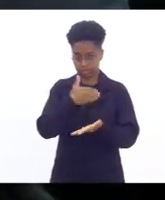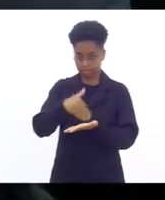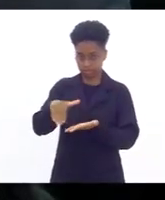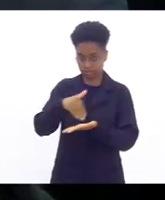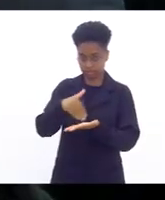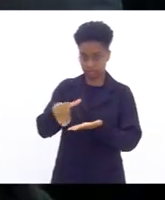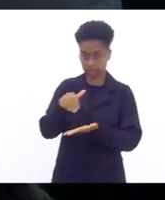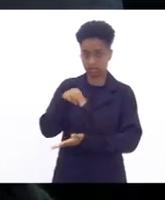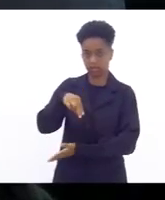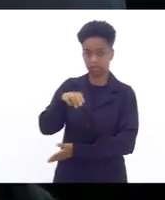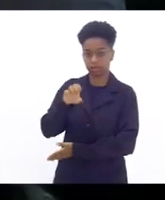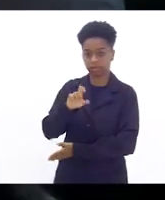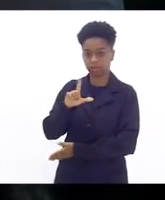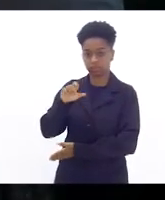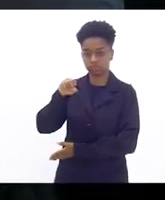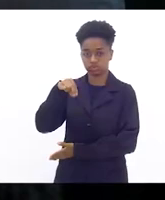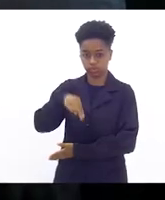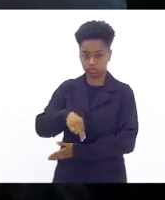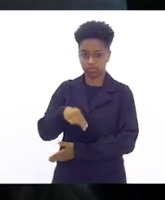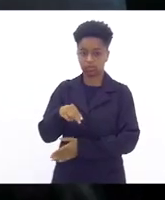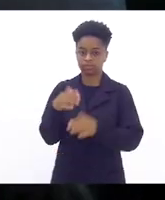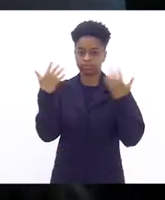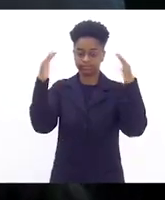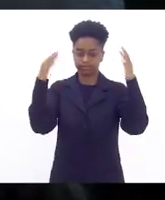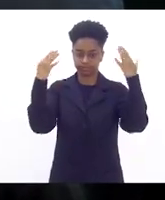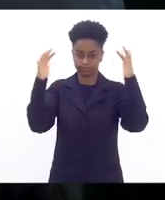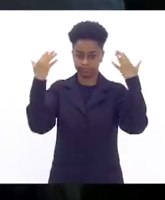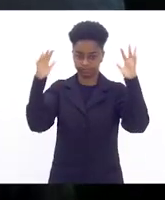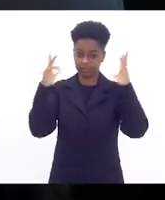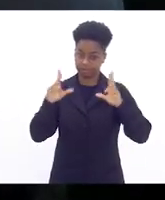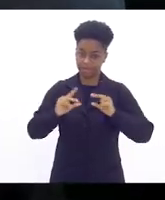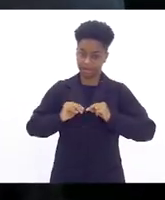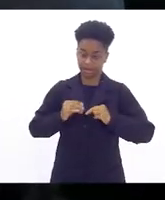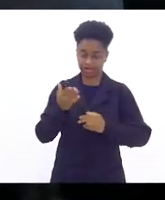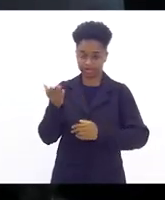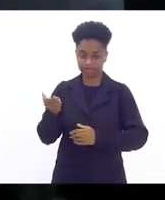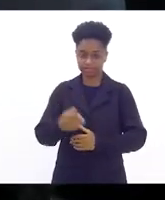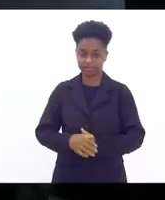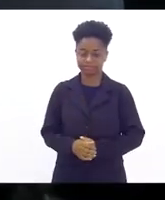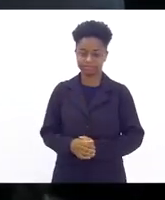seu Nelson Rocha mas salva de palmas que ele merece